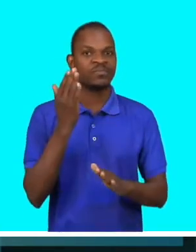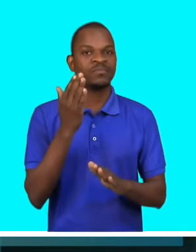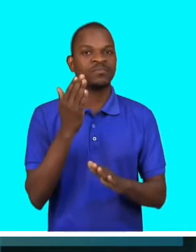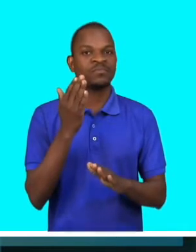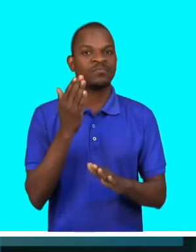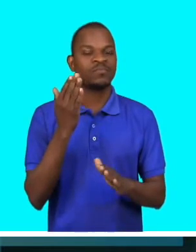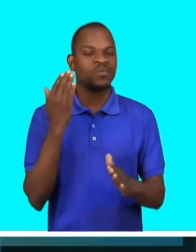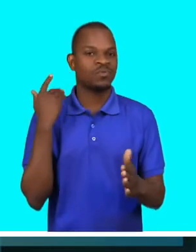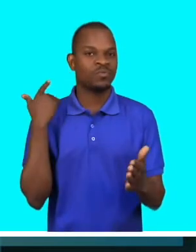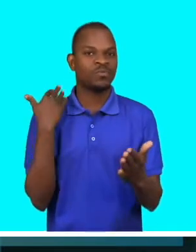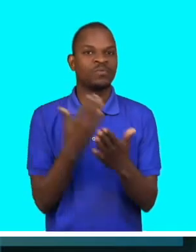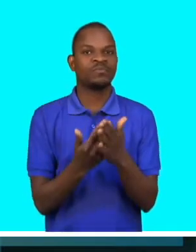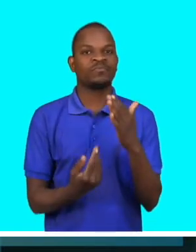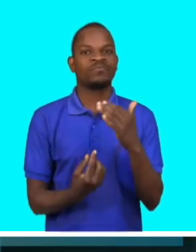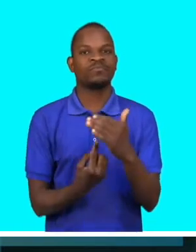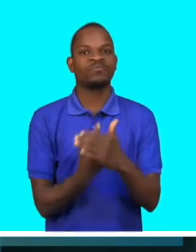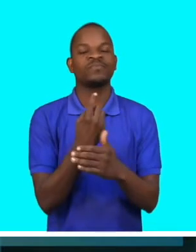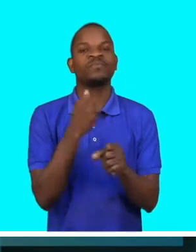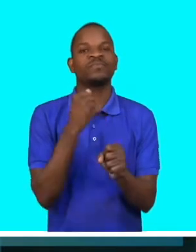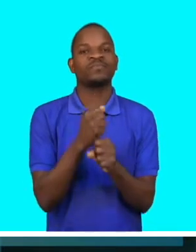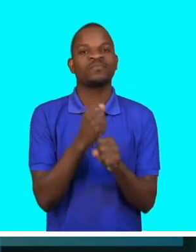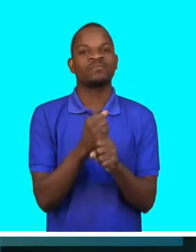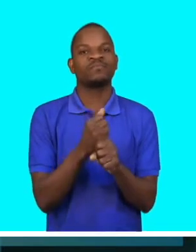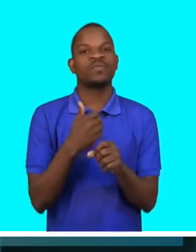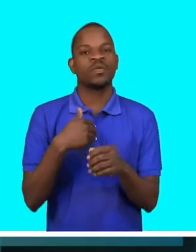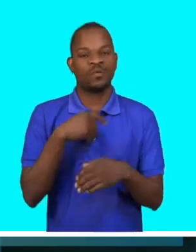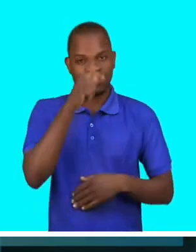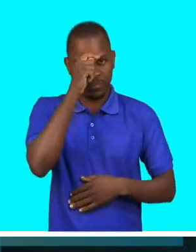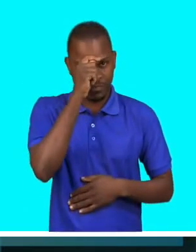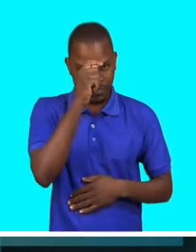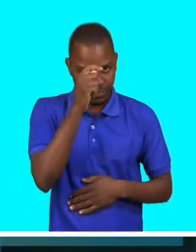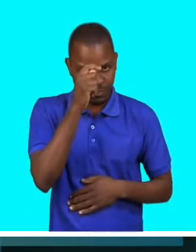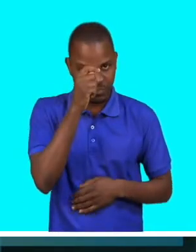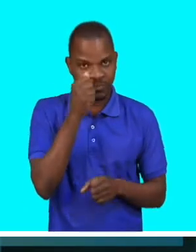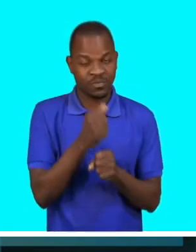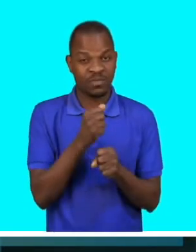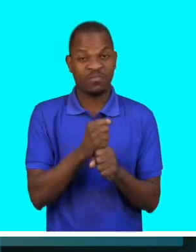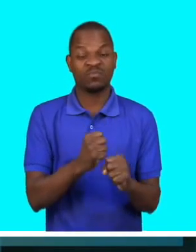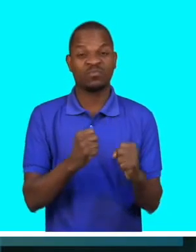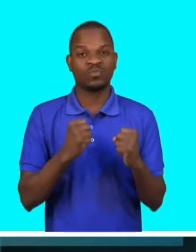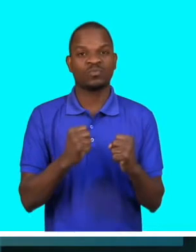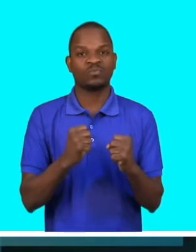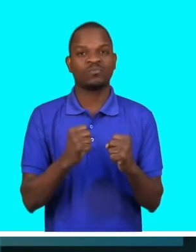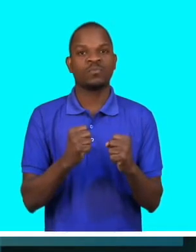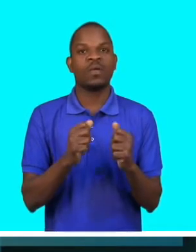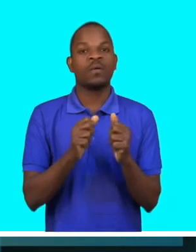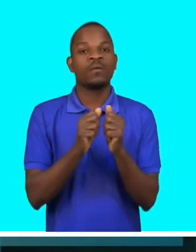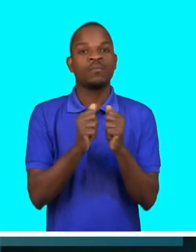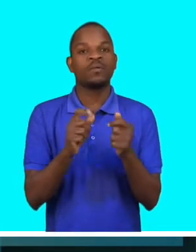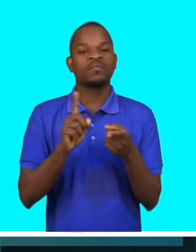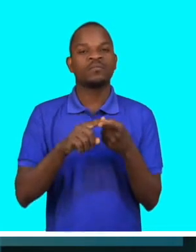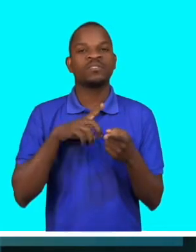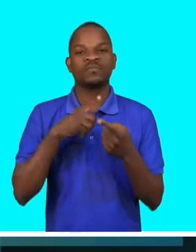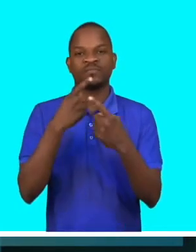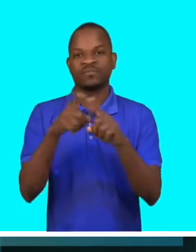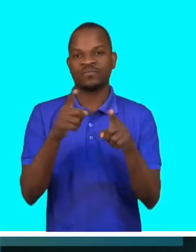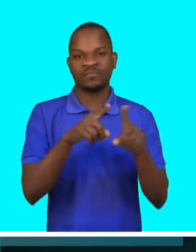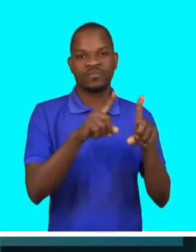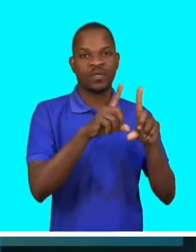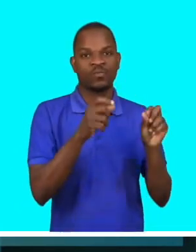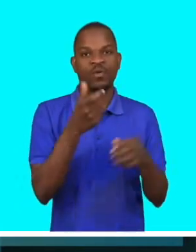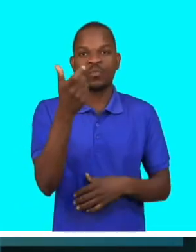encontre trabalhando sempre. Eu valorizo mais o trabalho, o trabalho árduo, mas tanta coisa também me inspira, assim